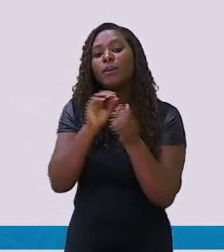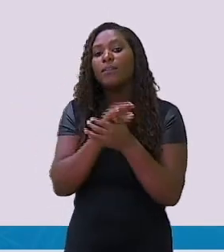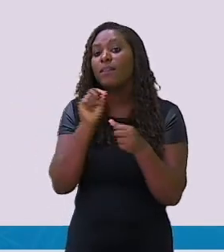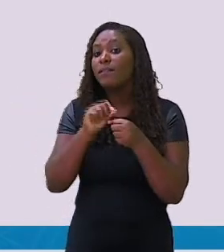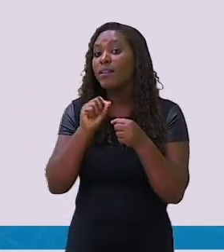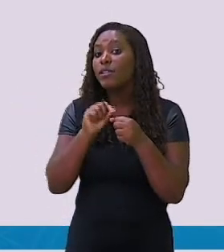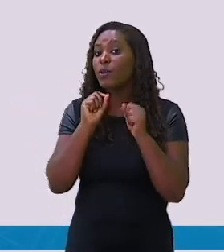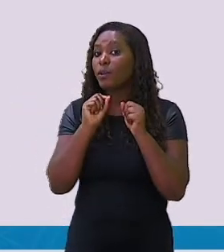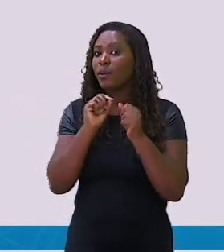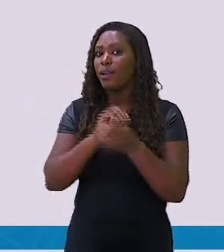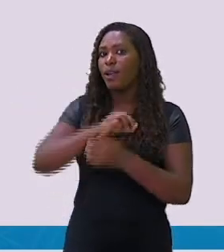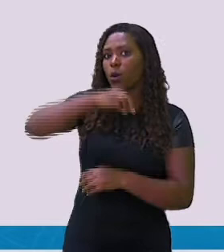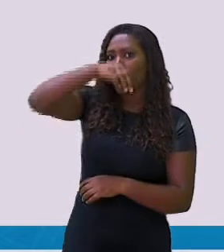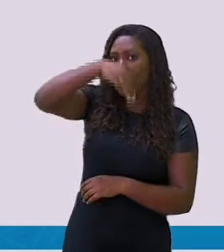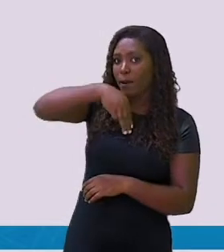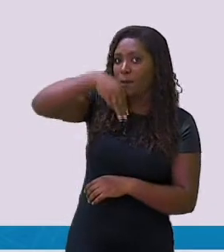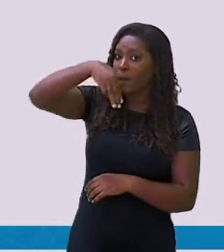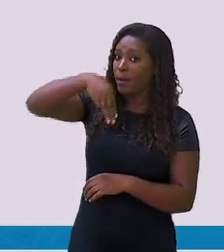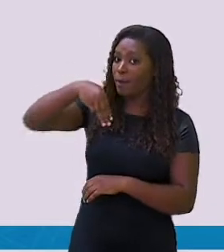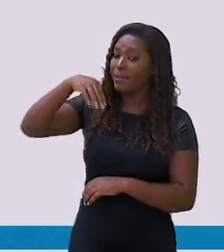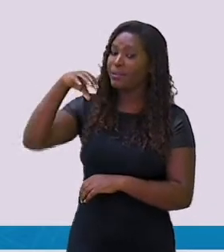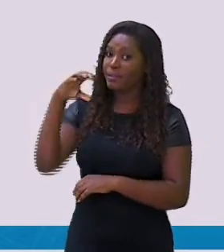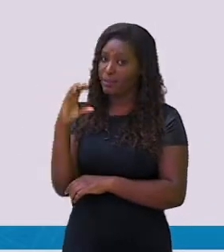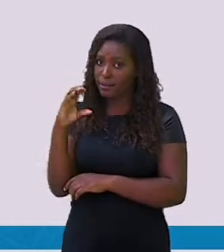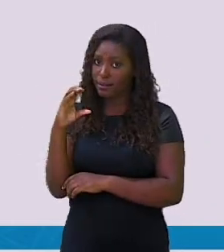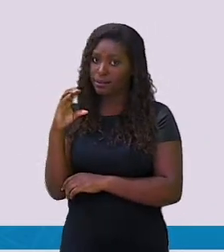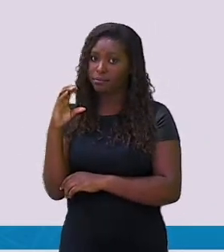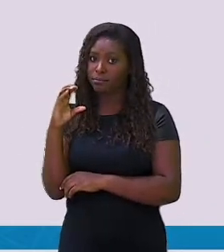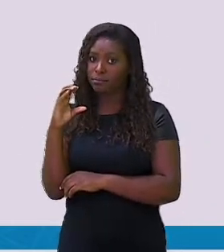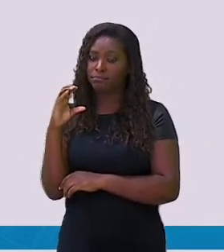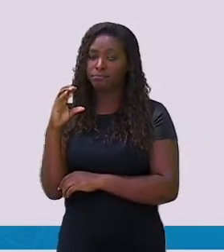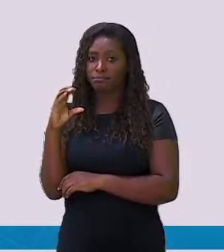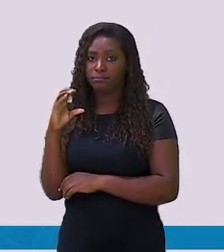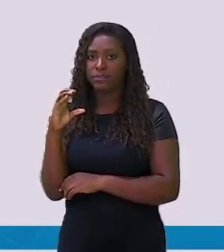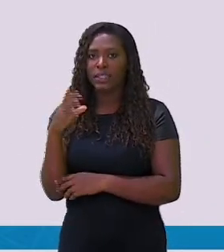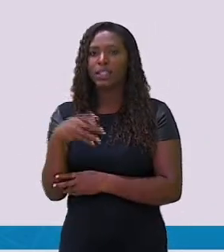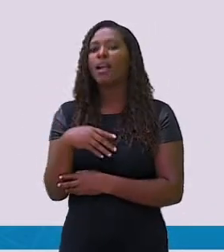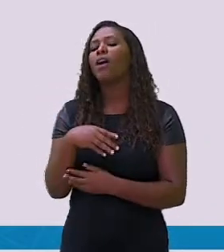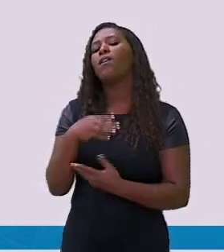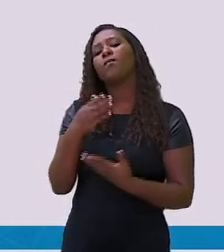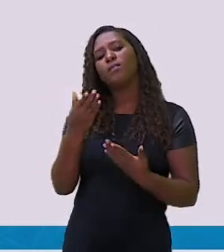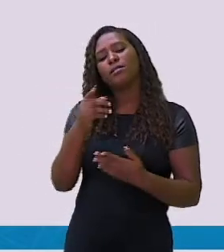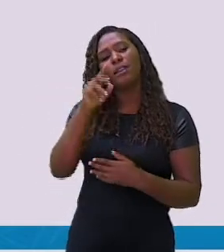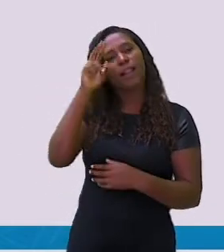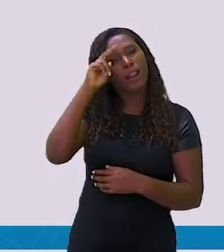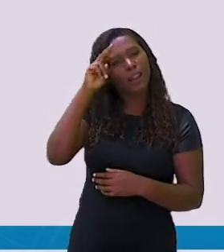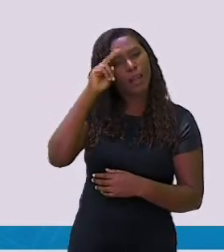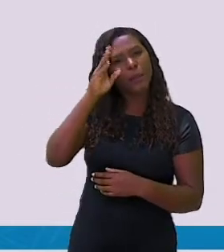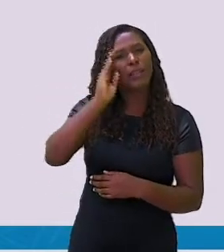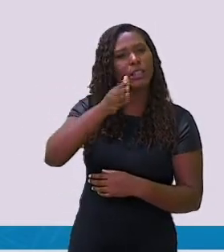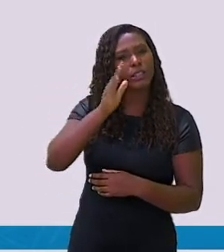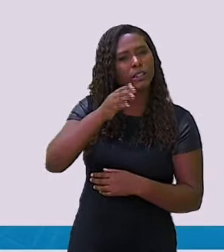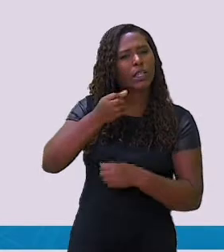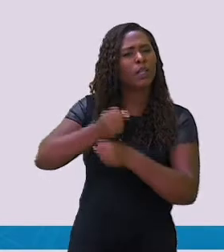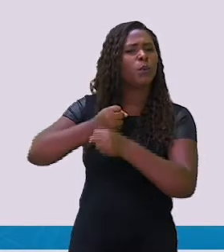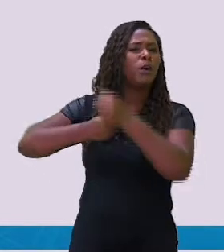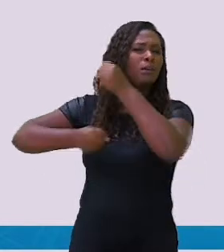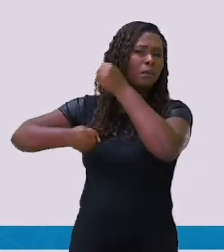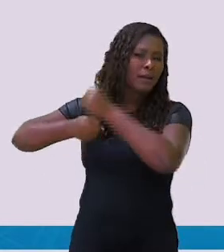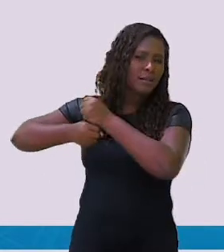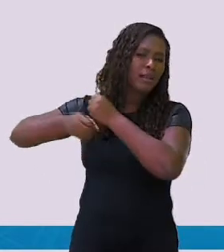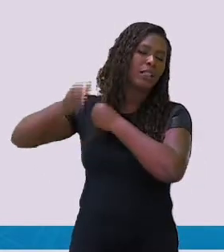vemos mínimo múltiplo comum nós vimos isso no ano anterior né então